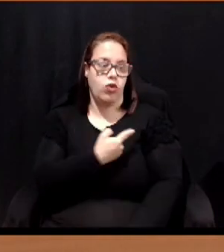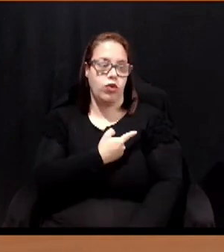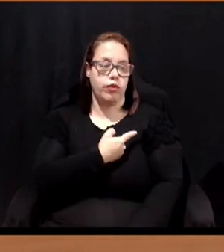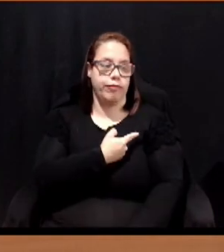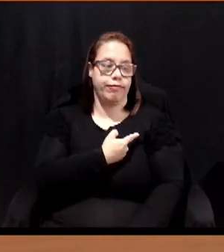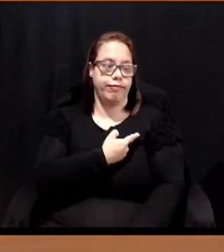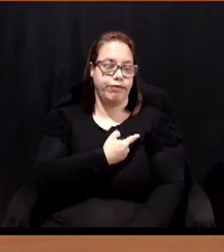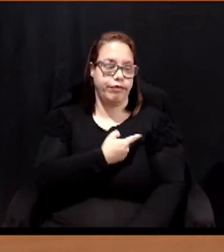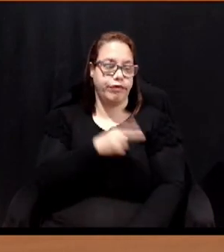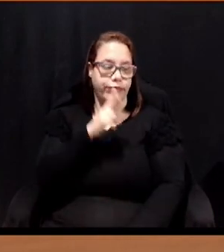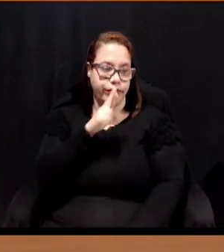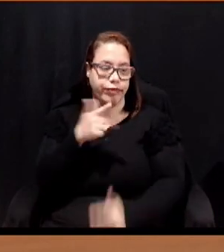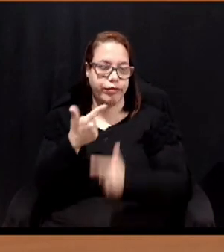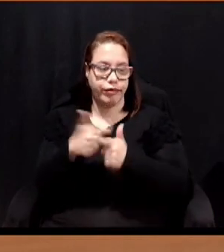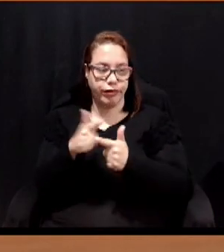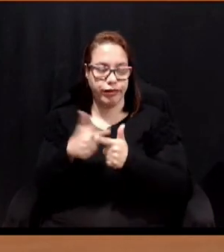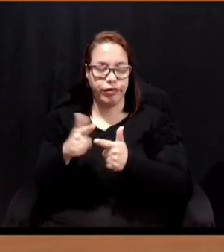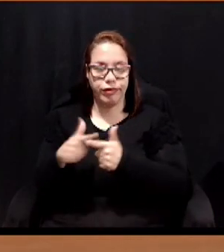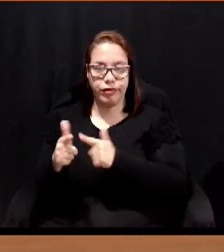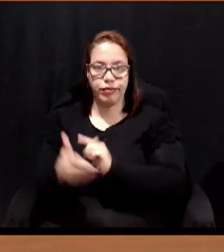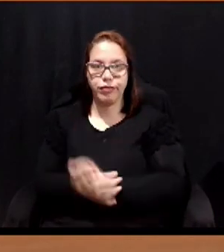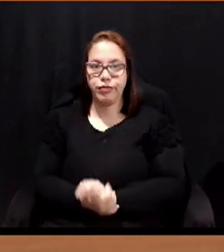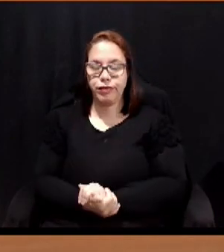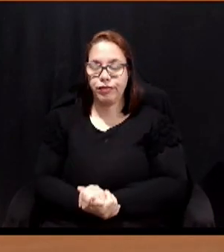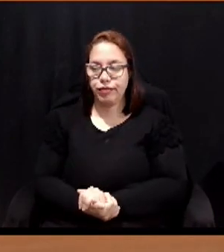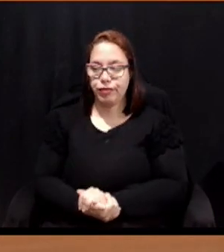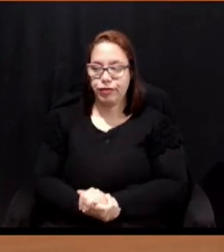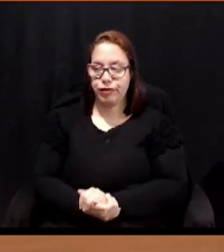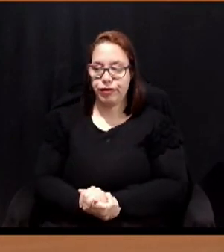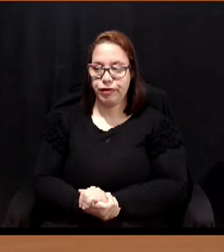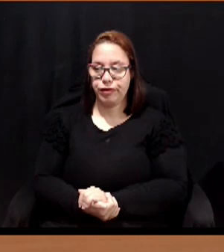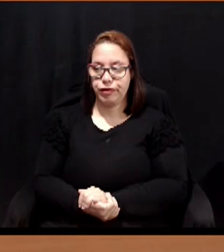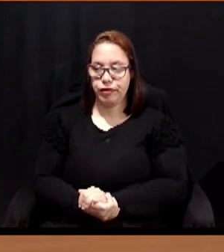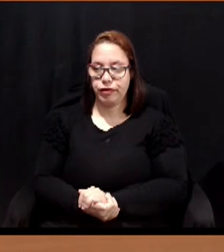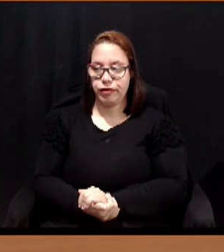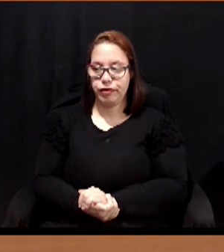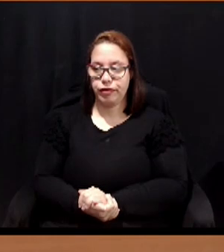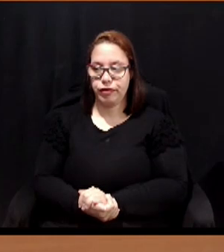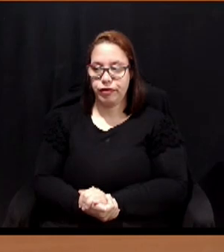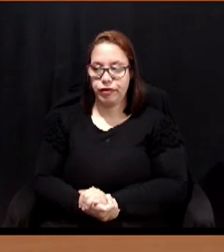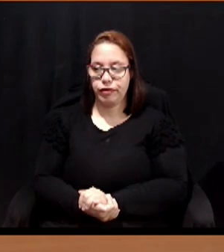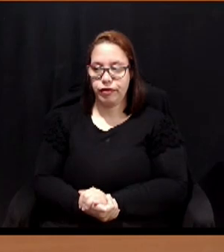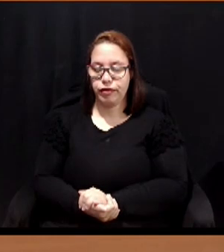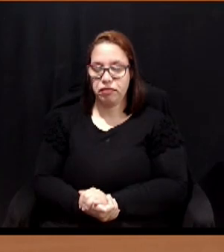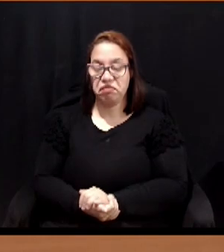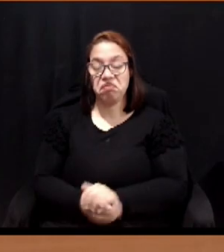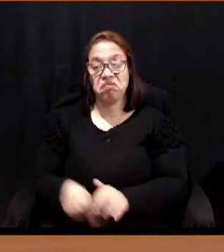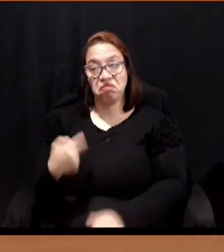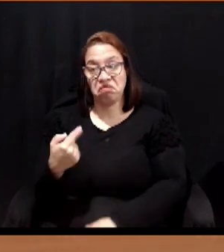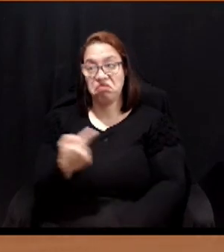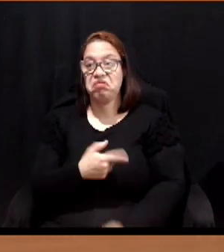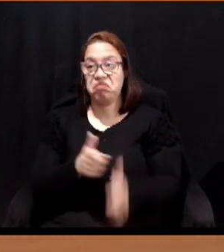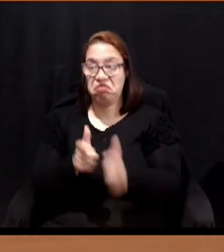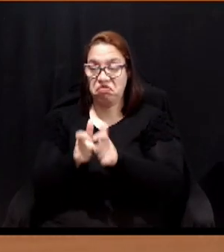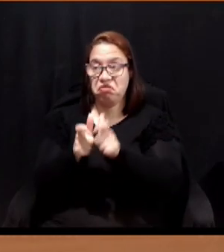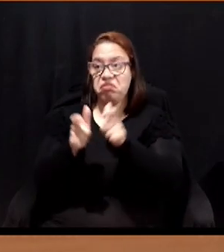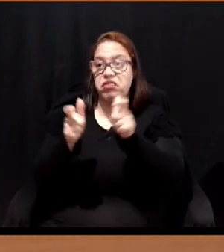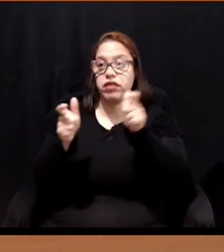resolver essa questão. Então, nós somos aí, acho que um grande amálgama, né,